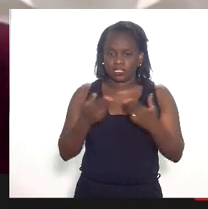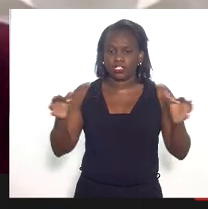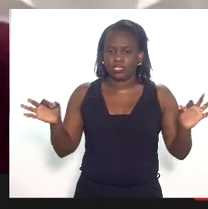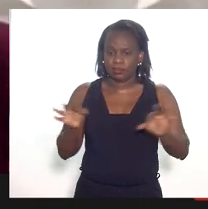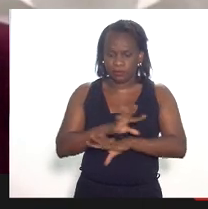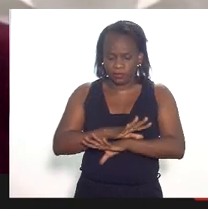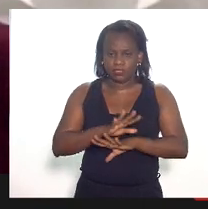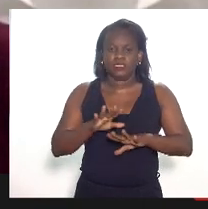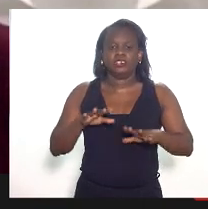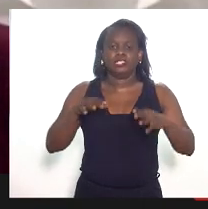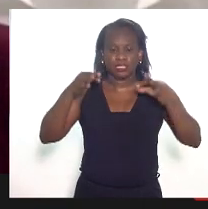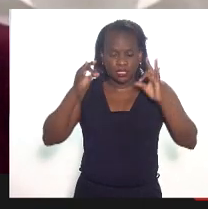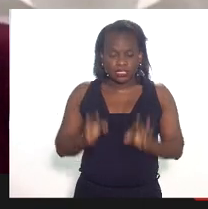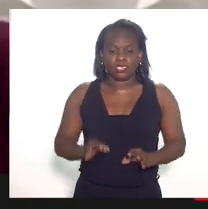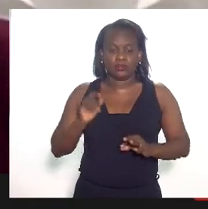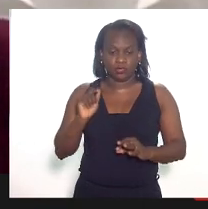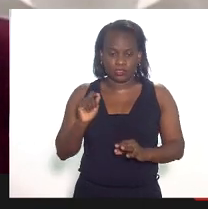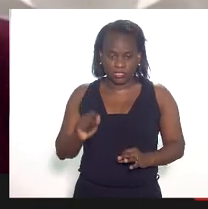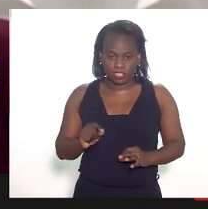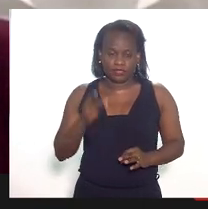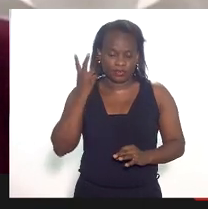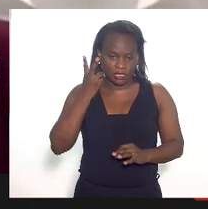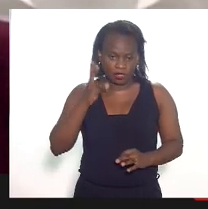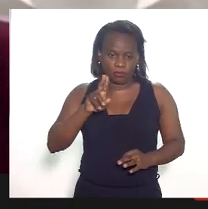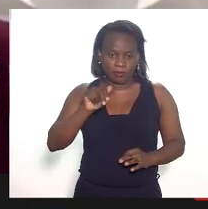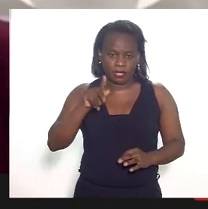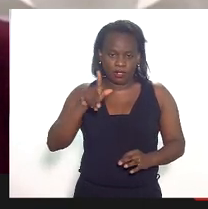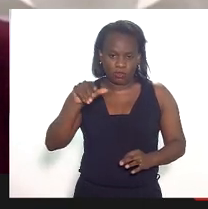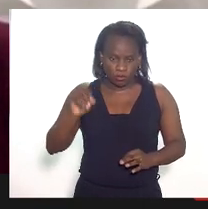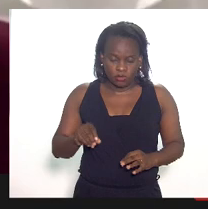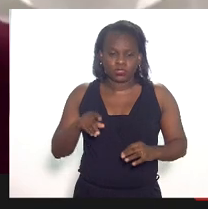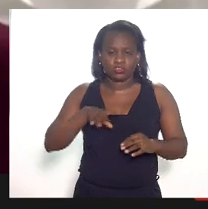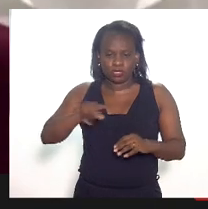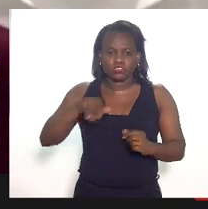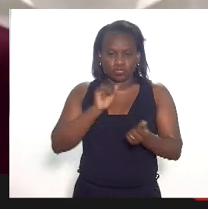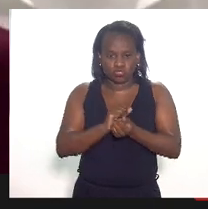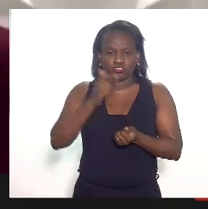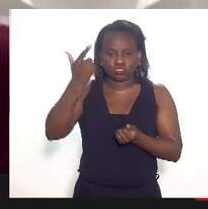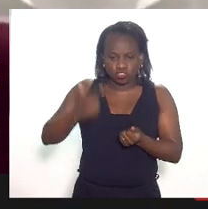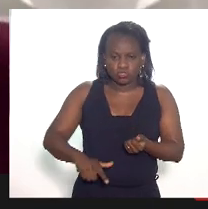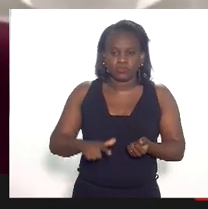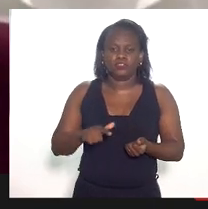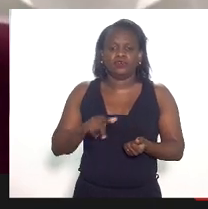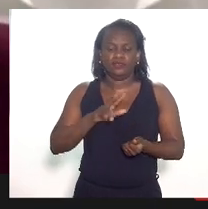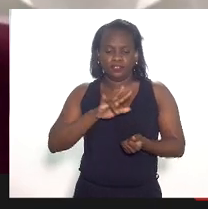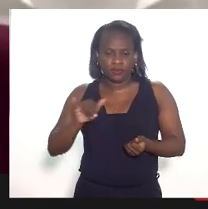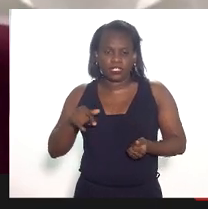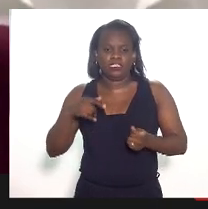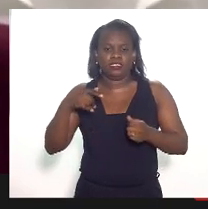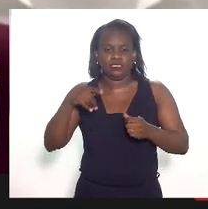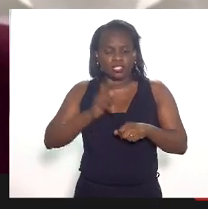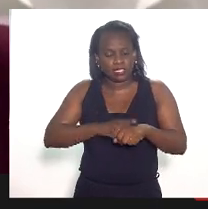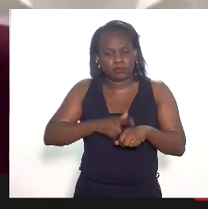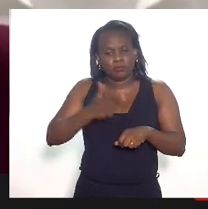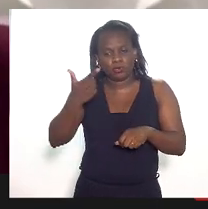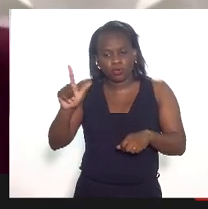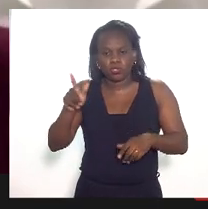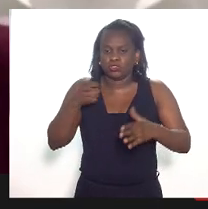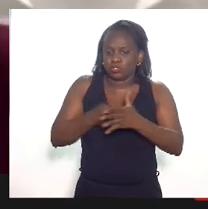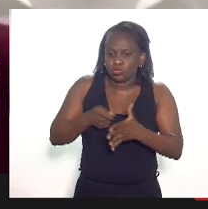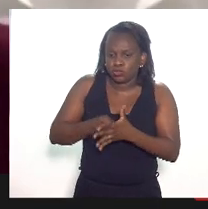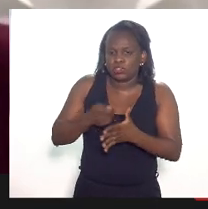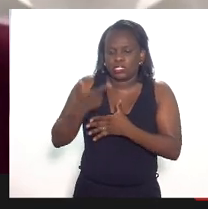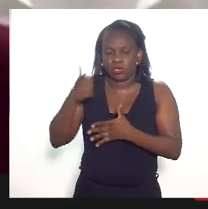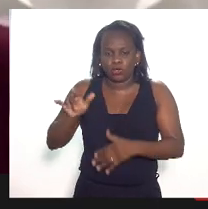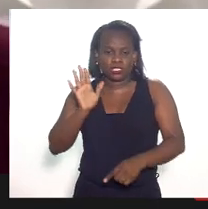presente audiência, na certeza, vereador Paulo Pinheiro, que estaremos juntos em outros momentos, em outras lutas,